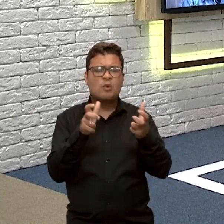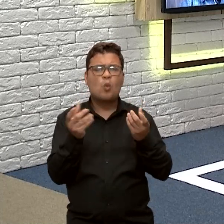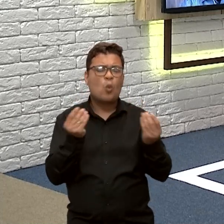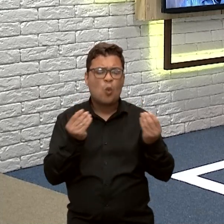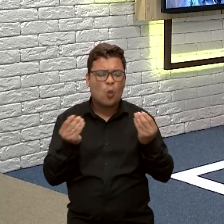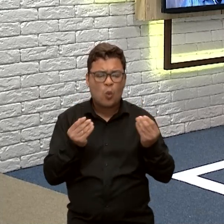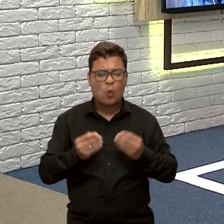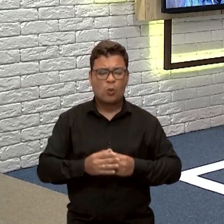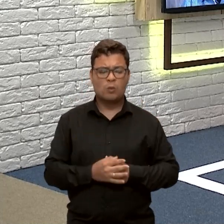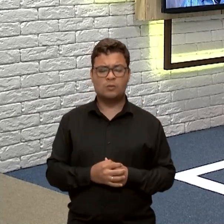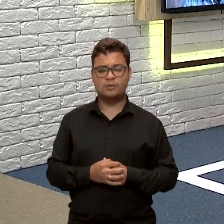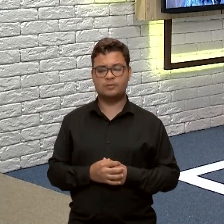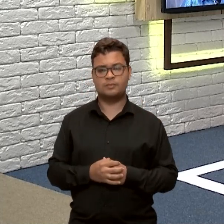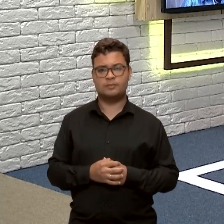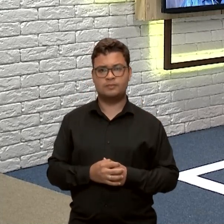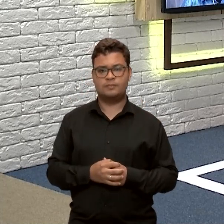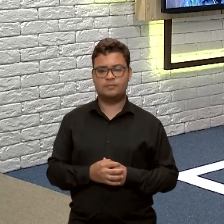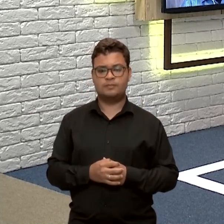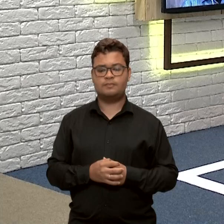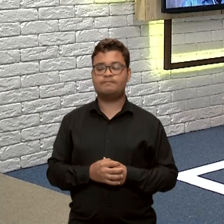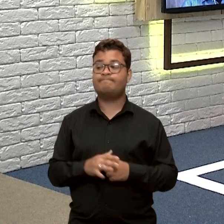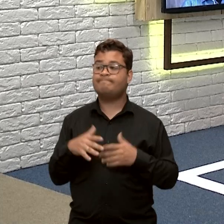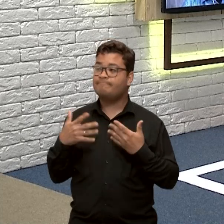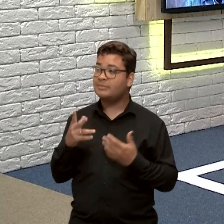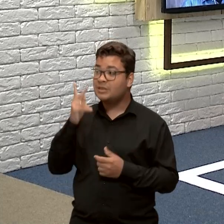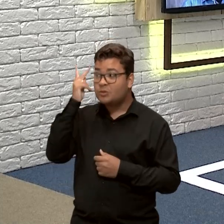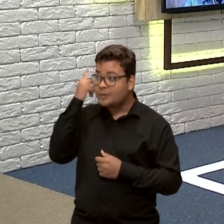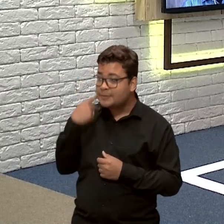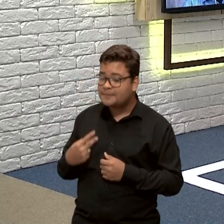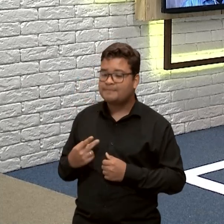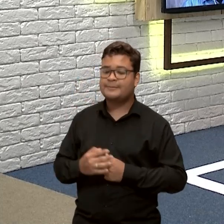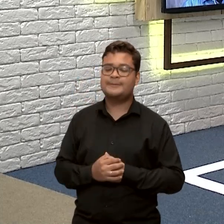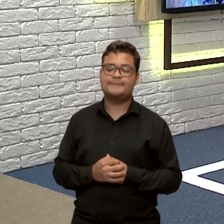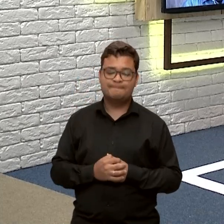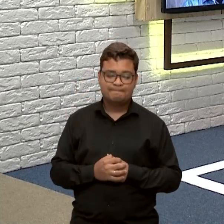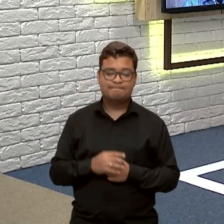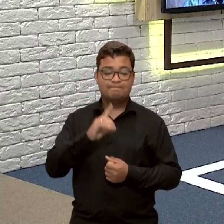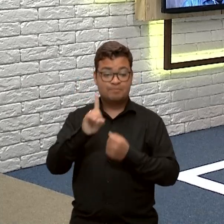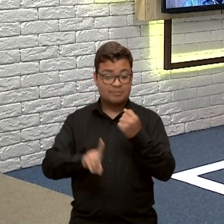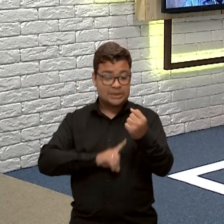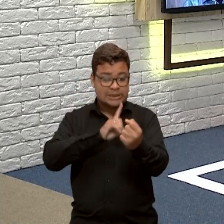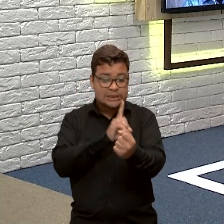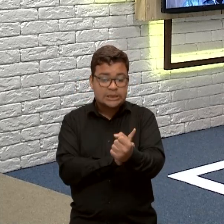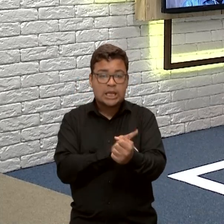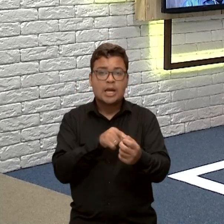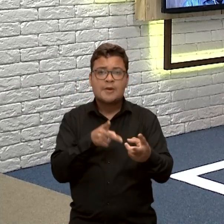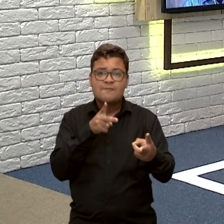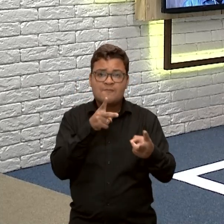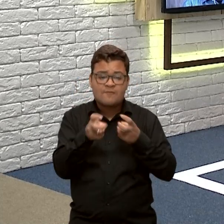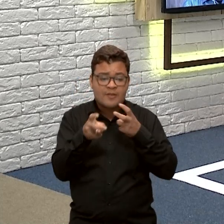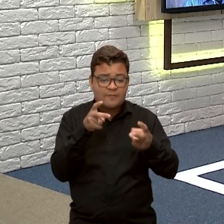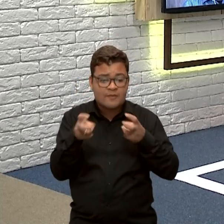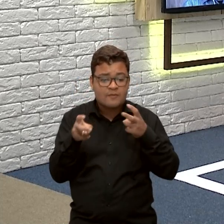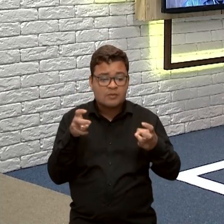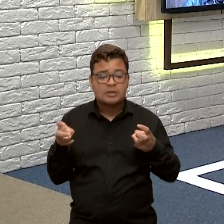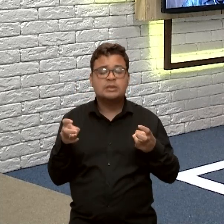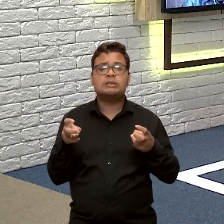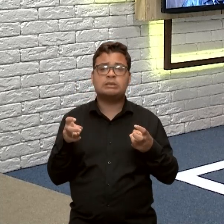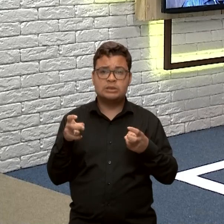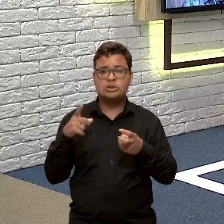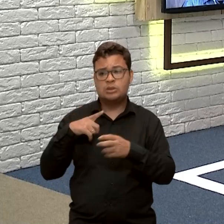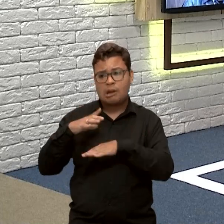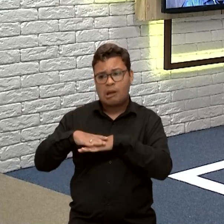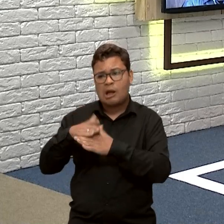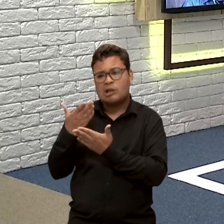ou, né, a necessidade de cuidar dos nossos quintais, das áreas com água parada. Em relação a uma